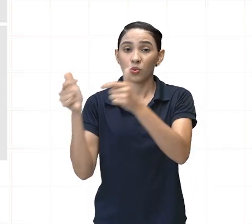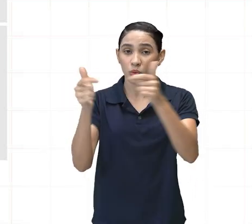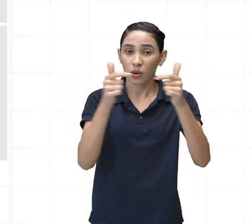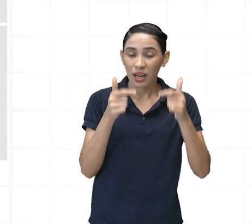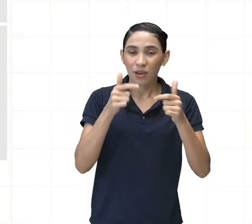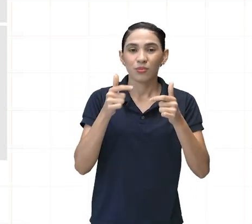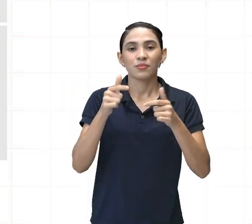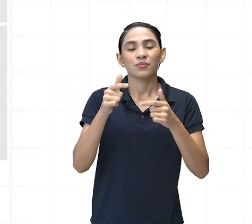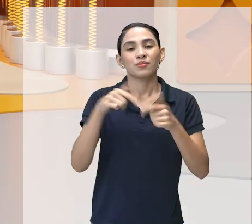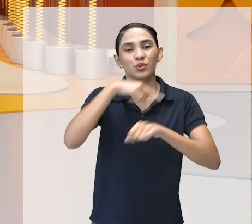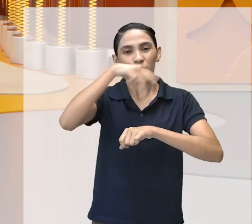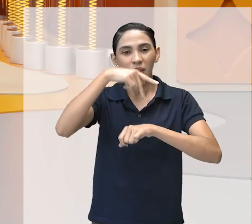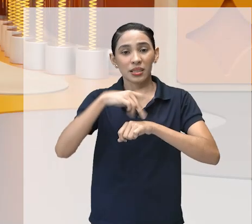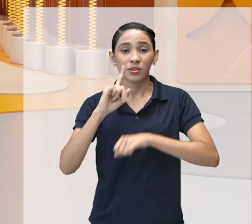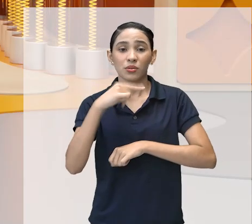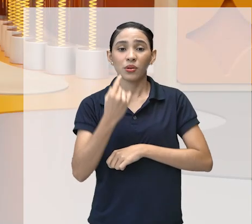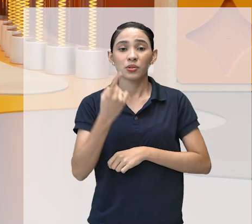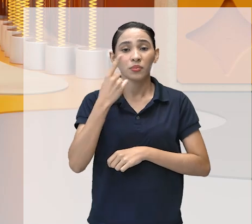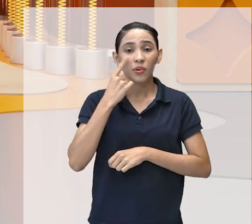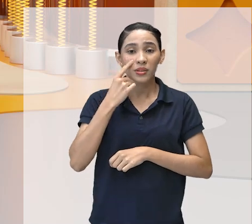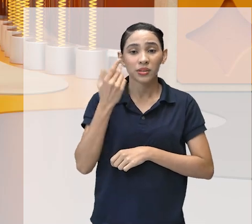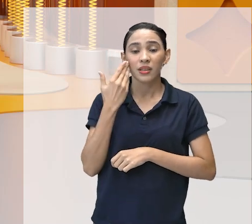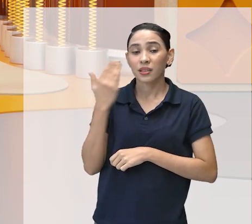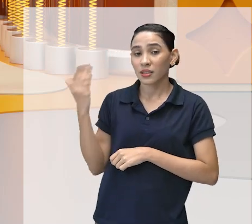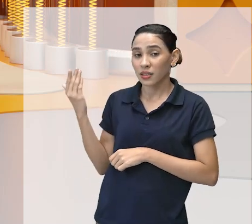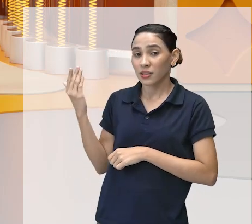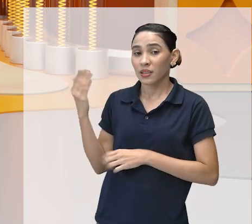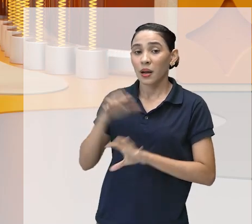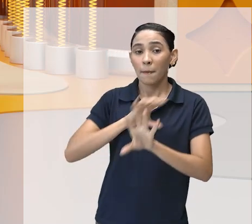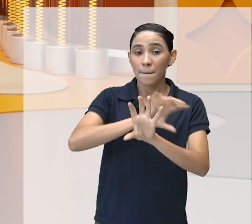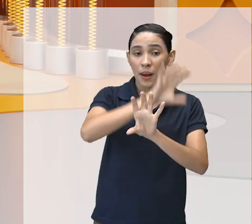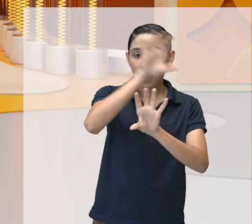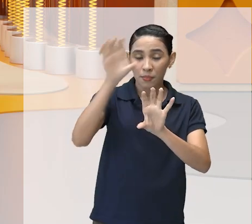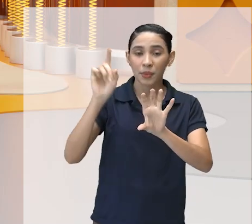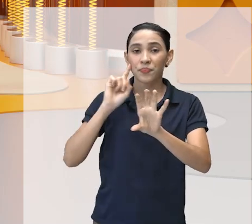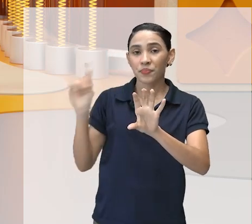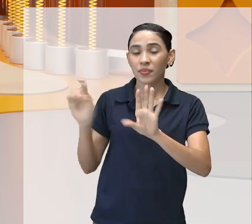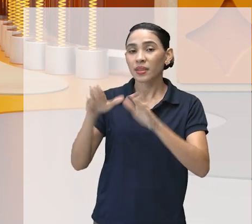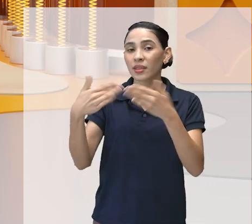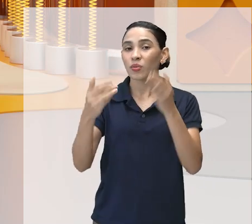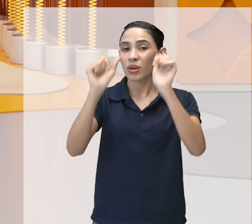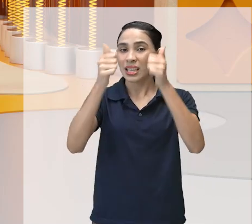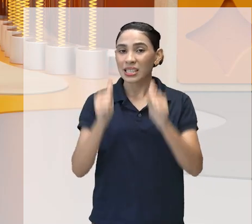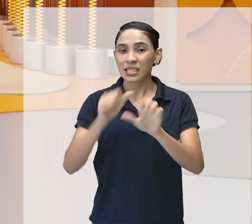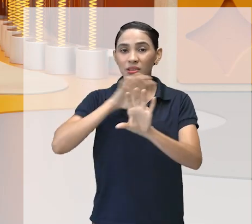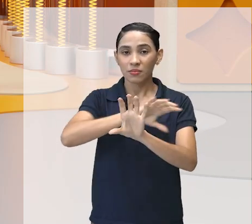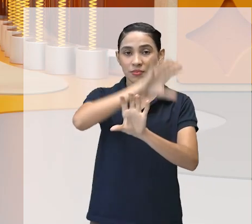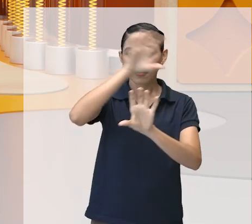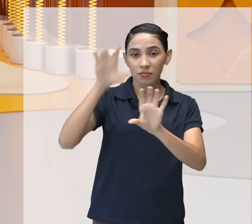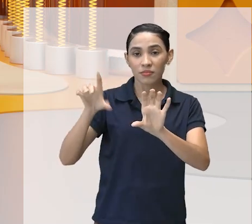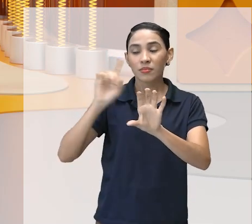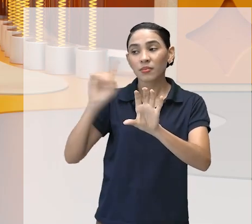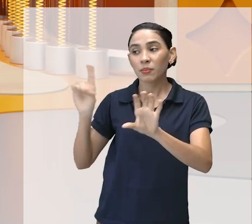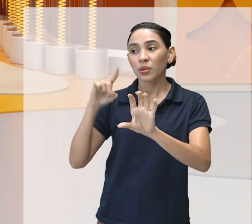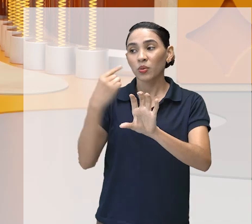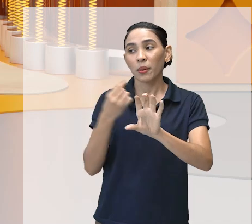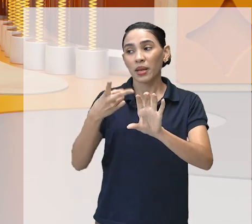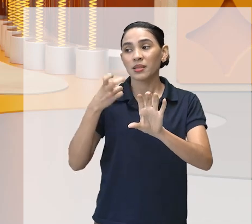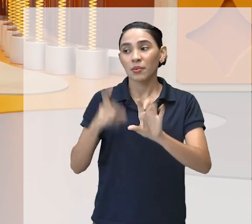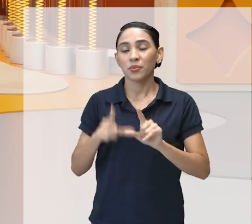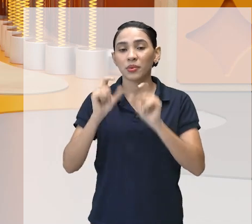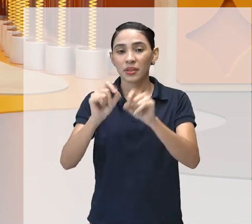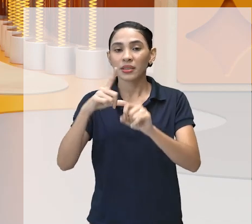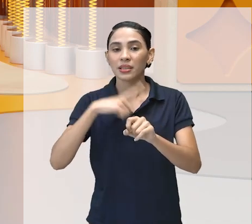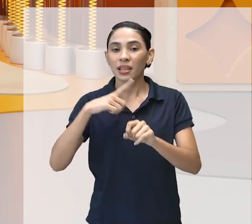localização desses países, como a gente pode observar através desse mapa, né? Então, analisando o mapa, gente, a gente verifica